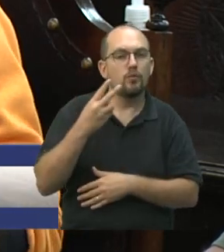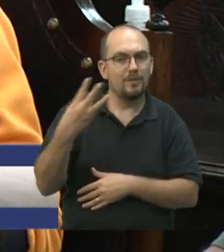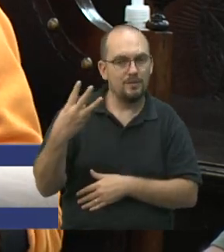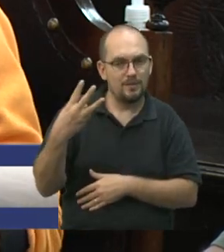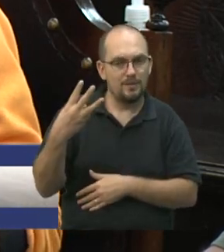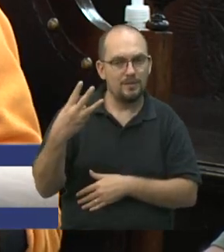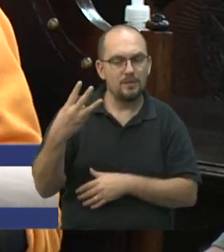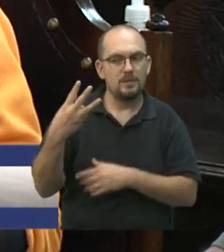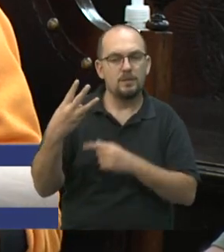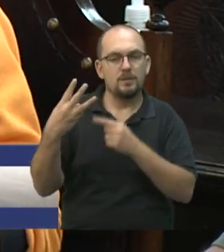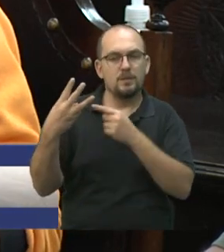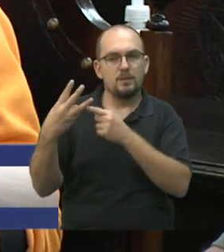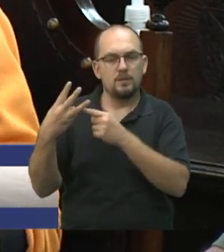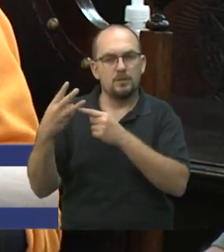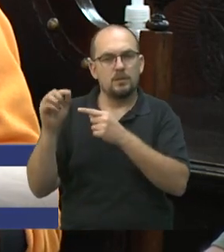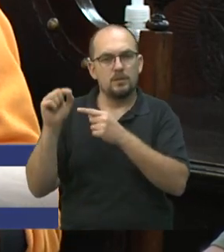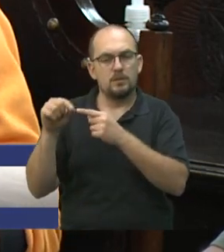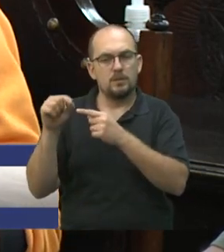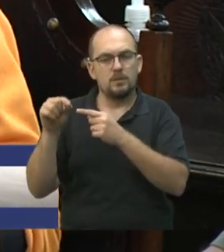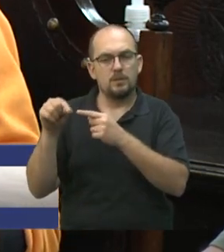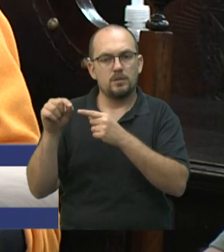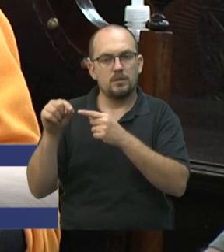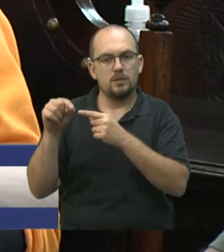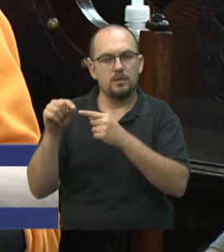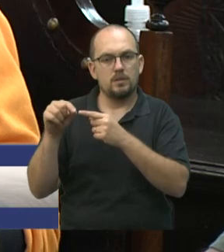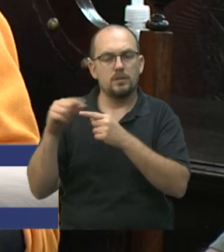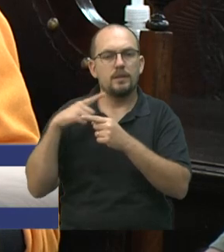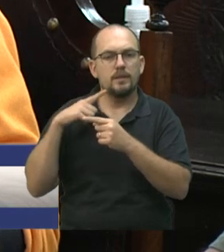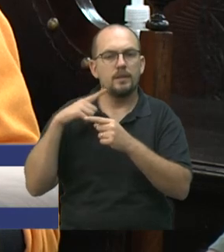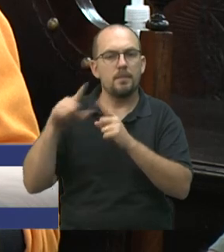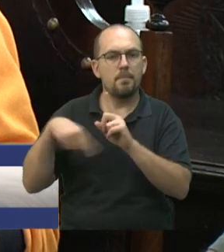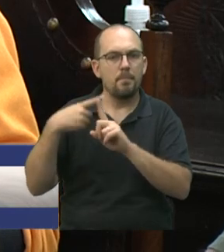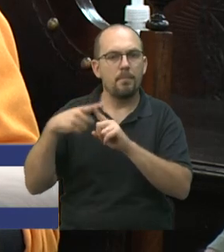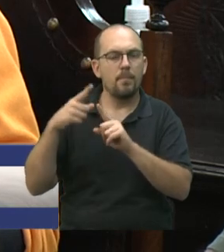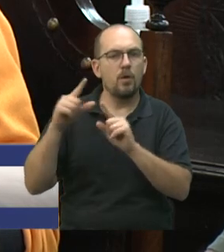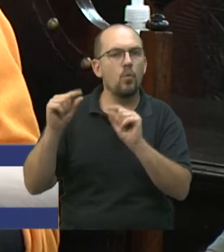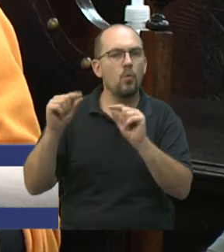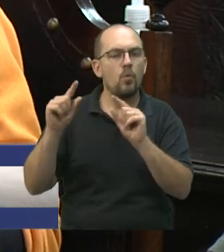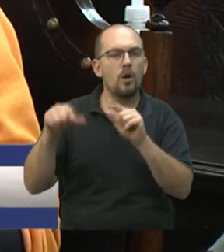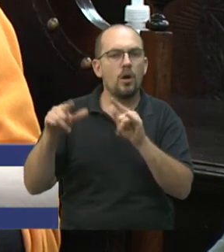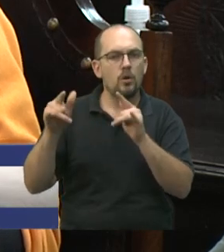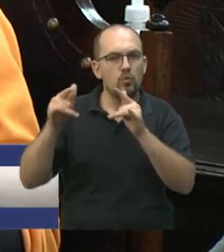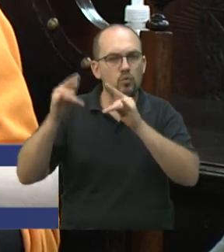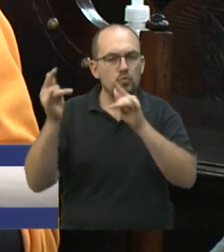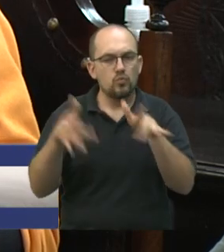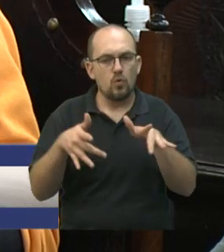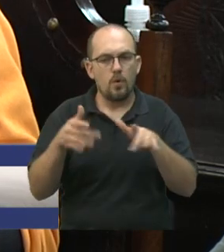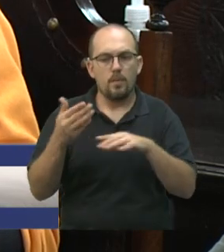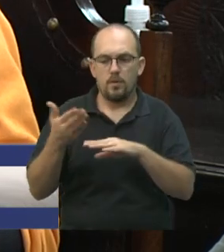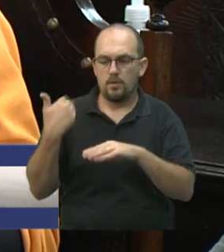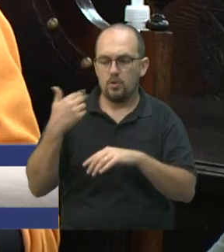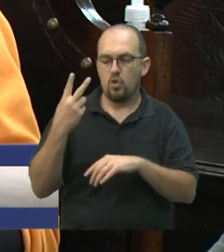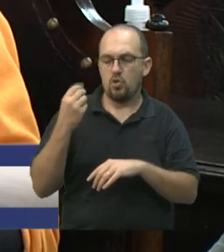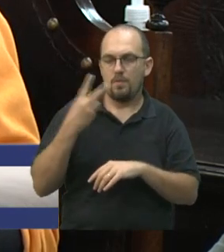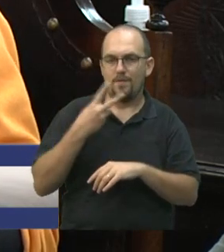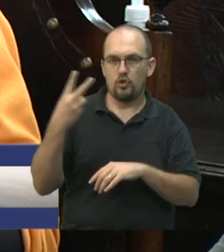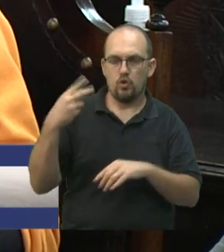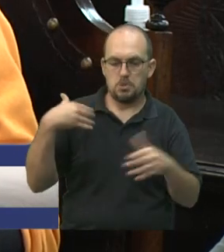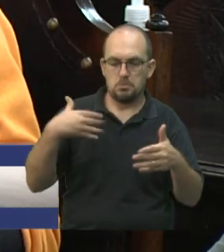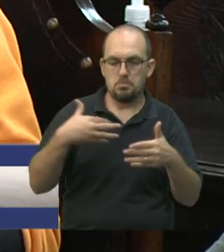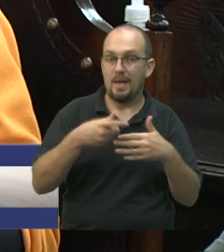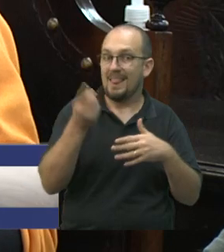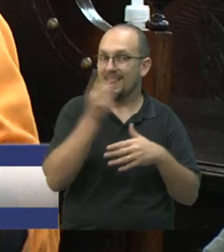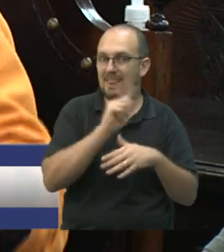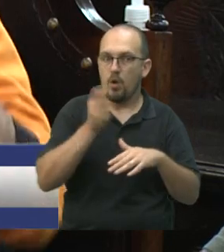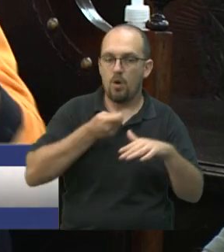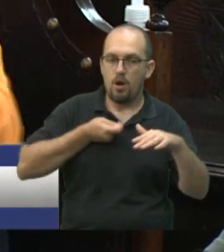aqui soma algum superávit, alguma sobra, algum rendimento arrecadado em 22 que não foi